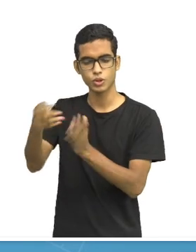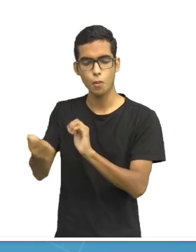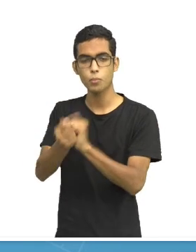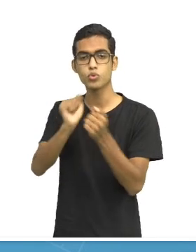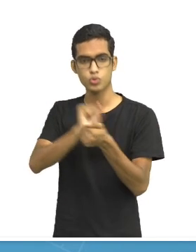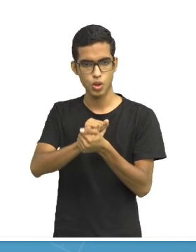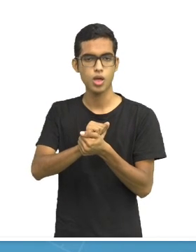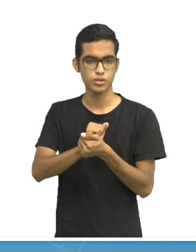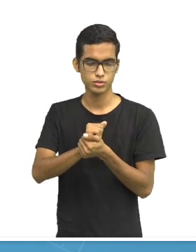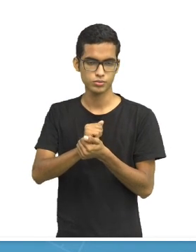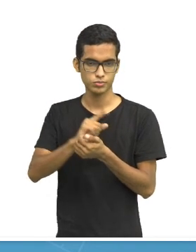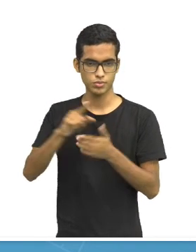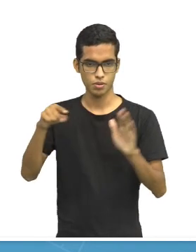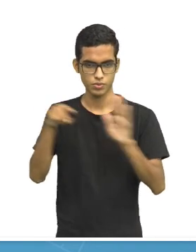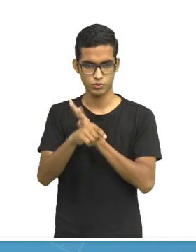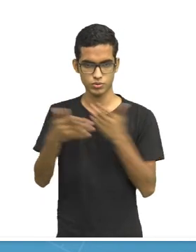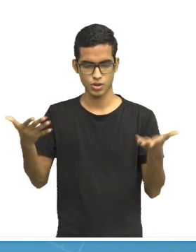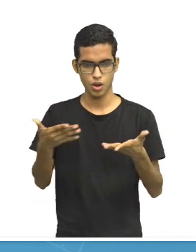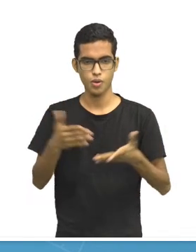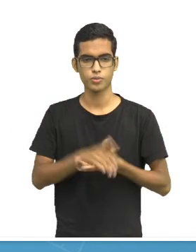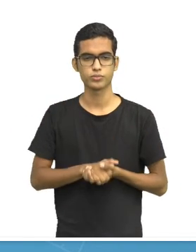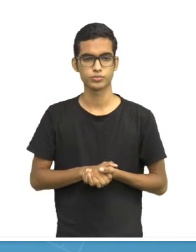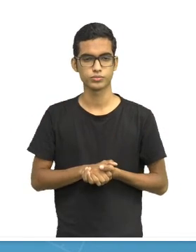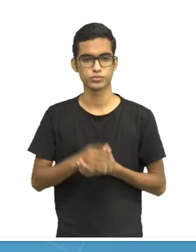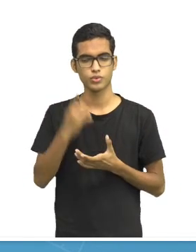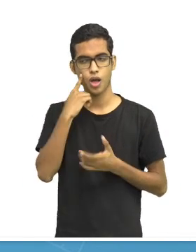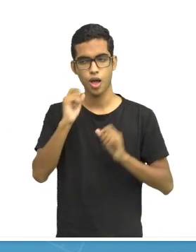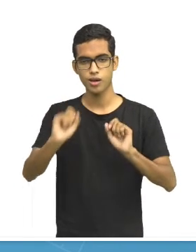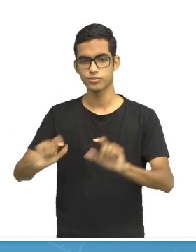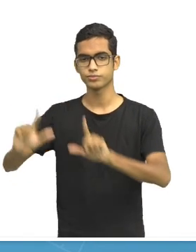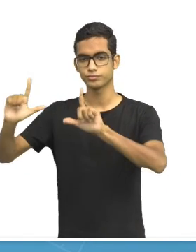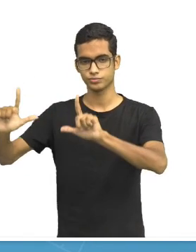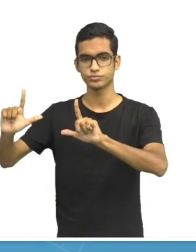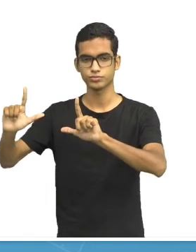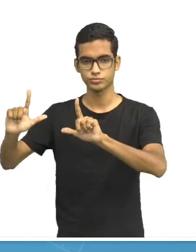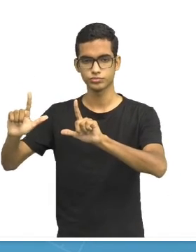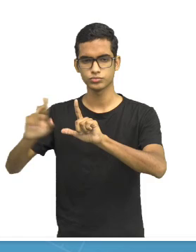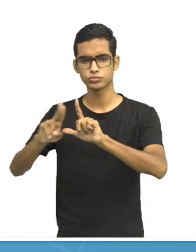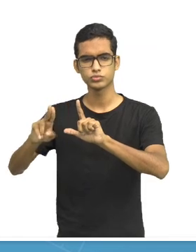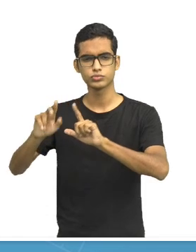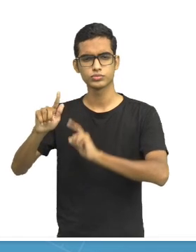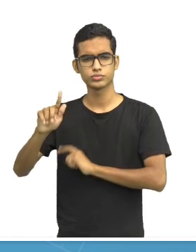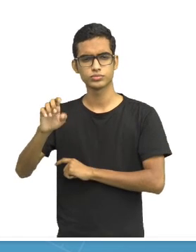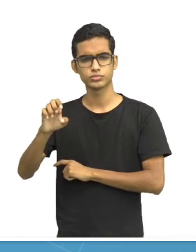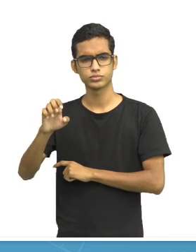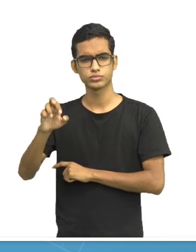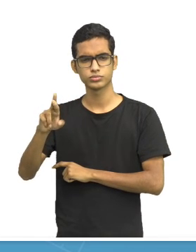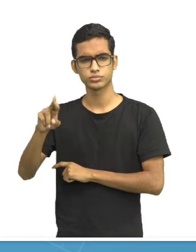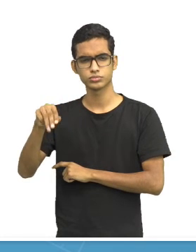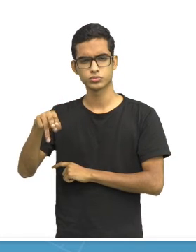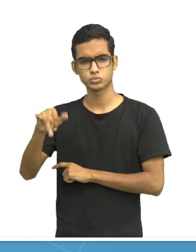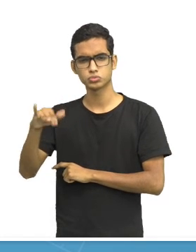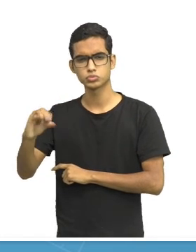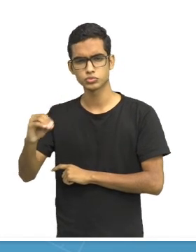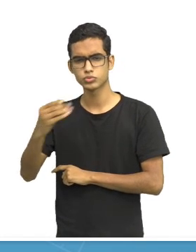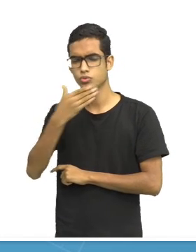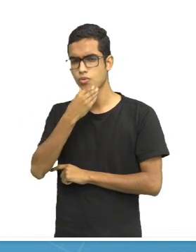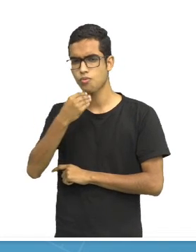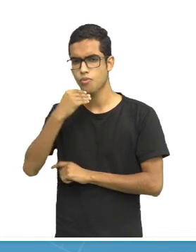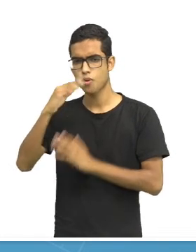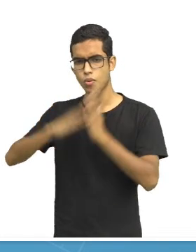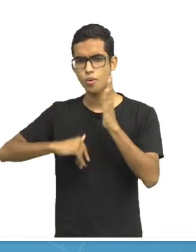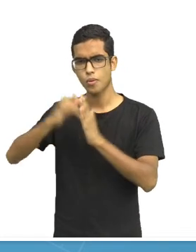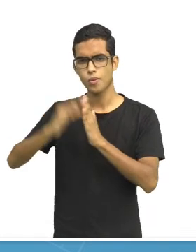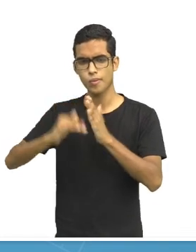bem essa obra aí, chamada Guernica, certo? Que ela foi pintada por um artista chamado